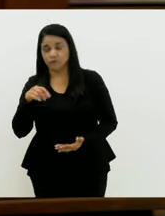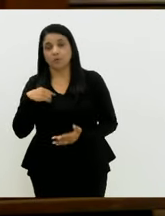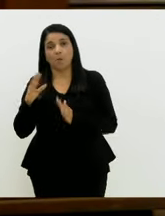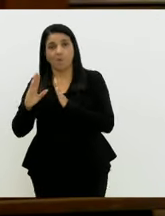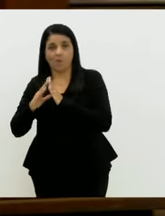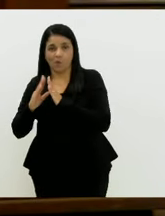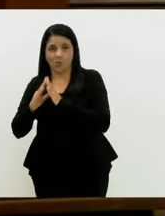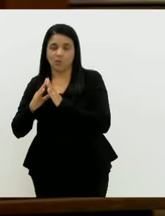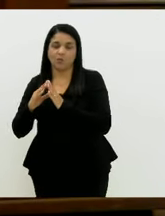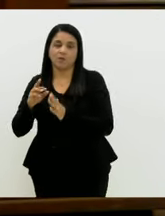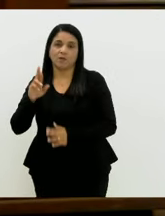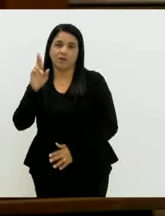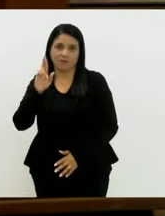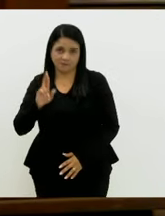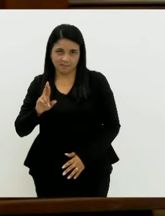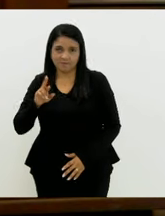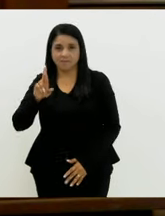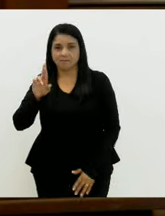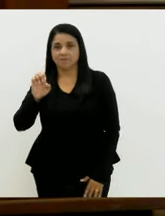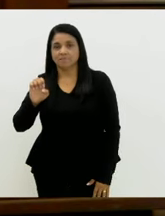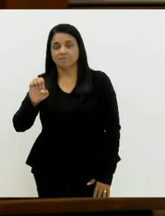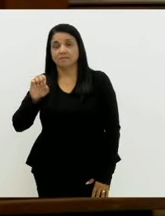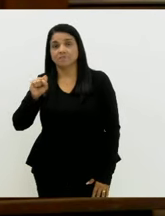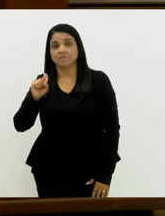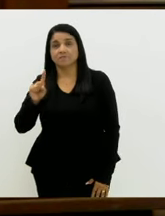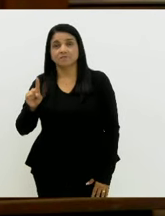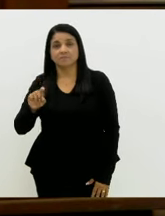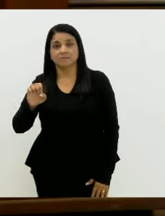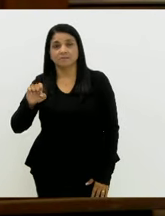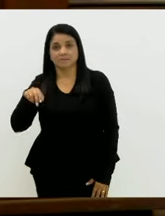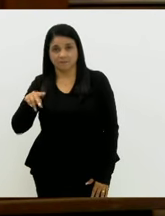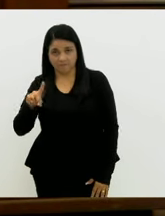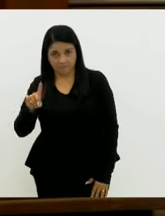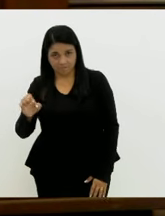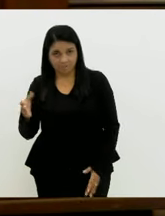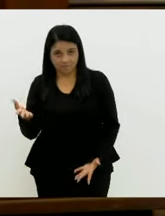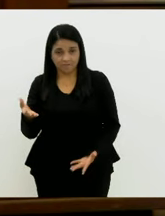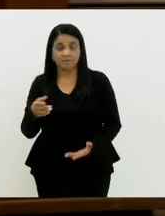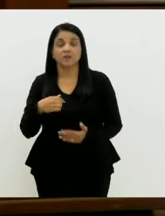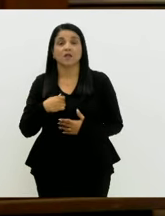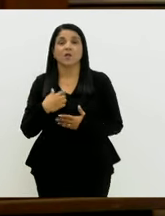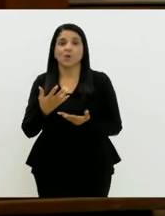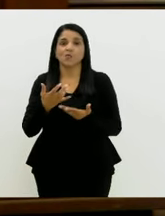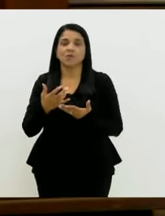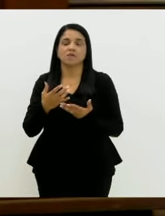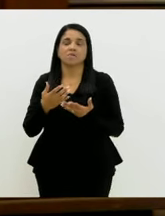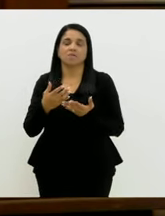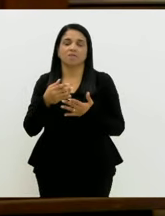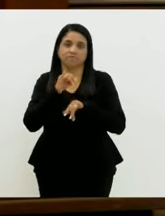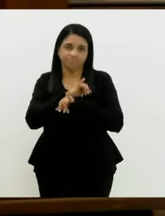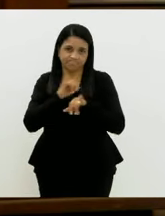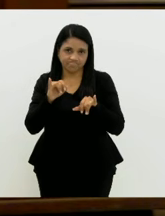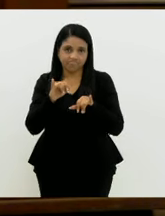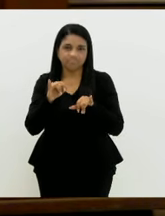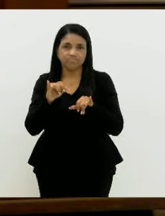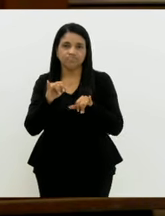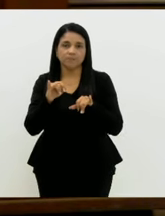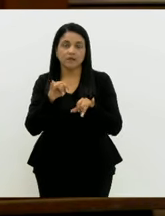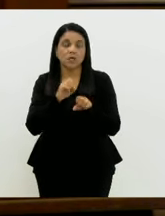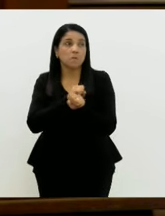terceira questão, senhor presidente, que eu queria aqui colocar, não é